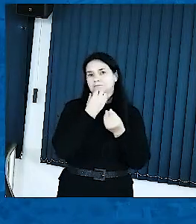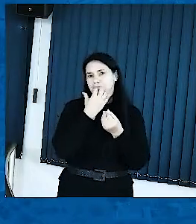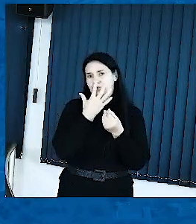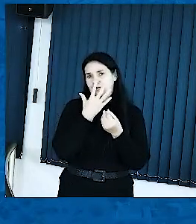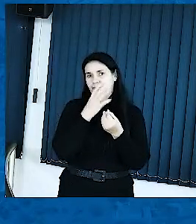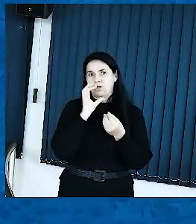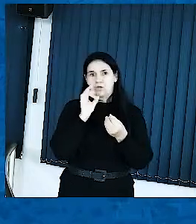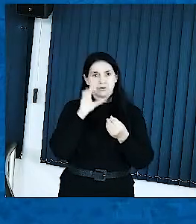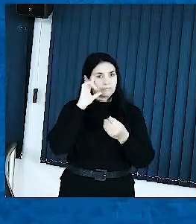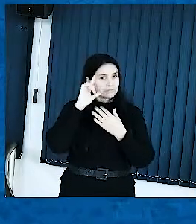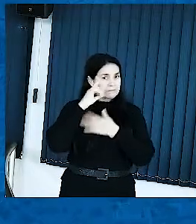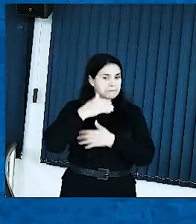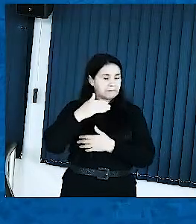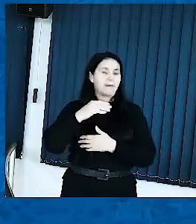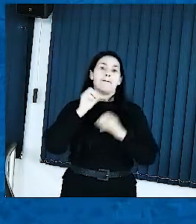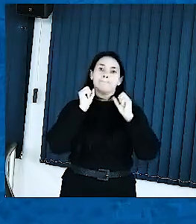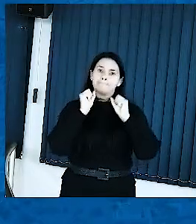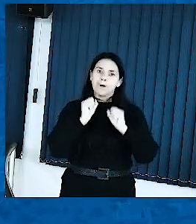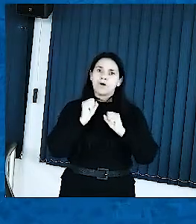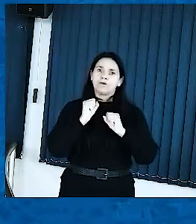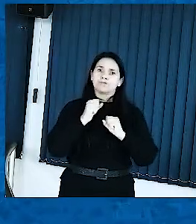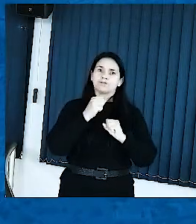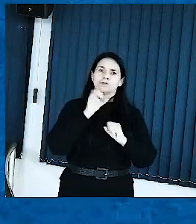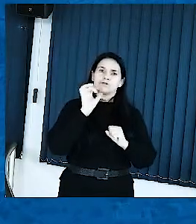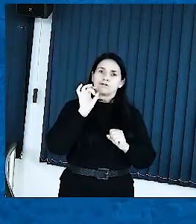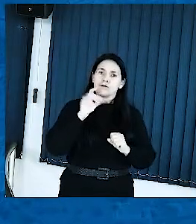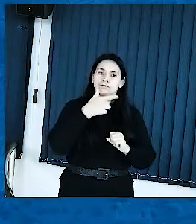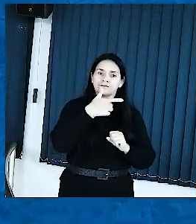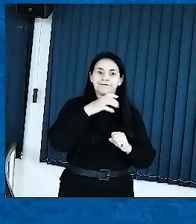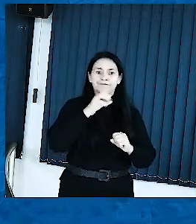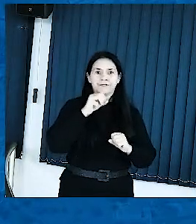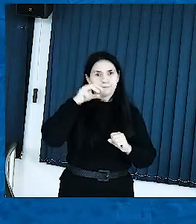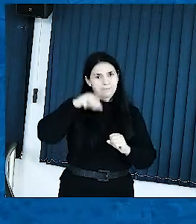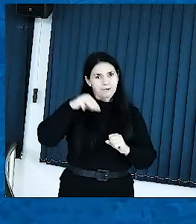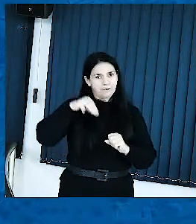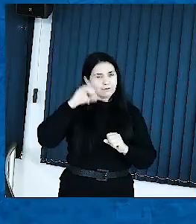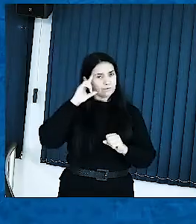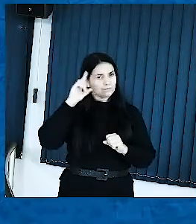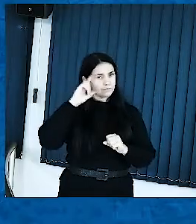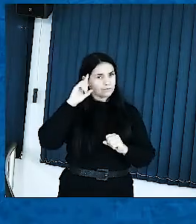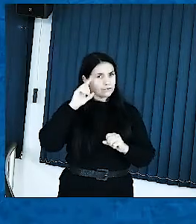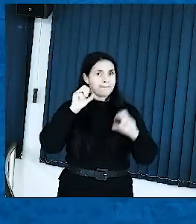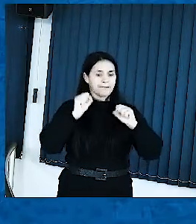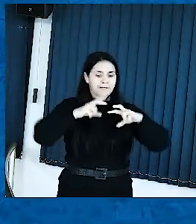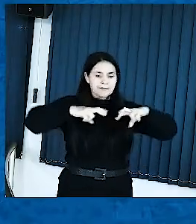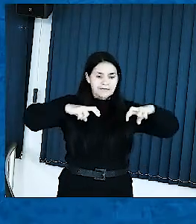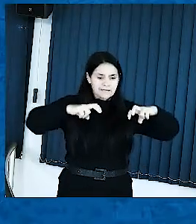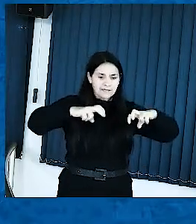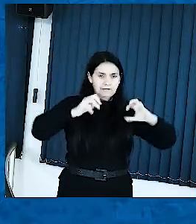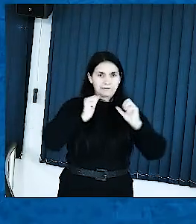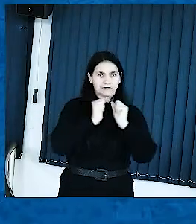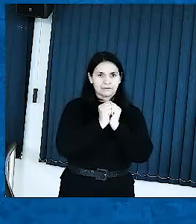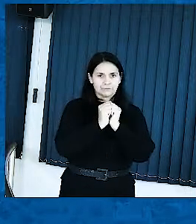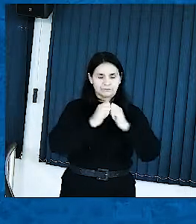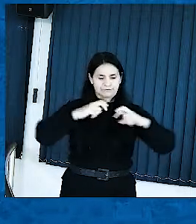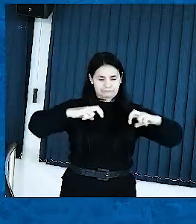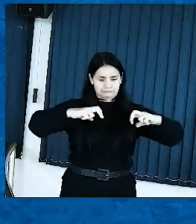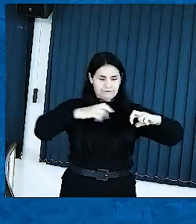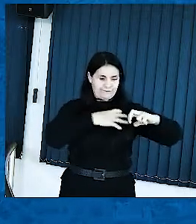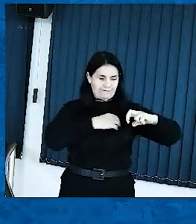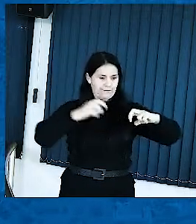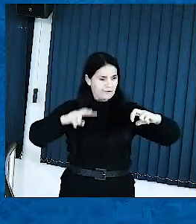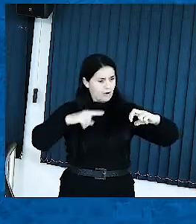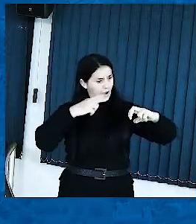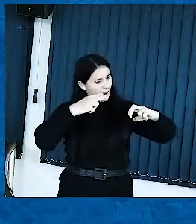seja 20 minutos por dia, mas sente com seu filho, olha no olho dele, conversa com